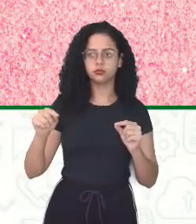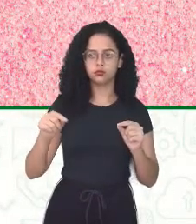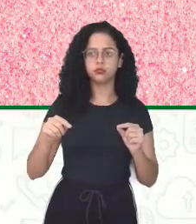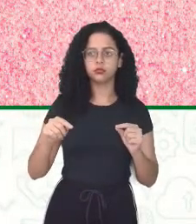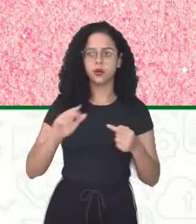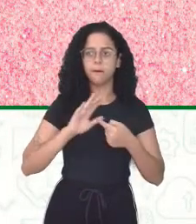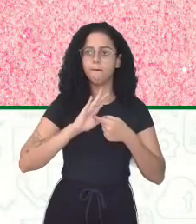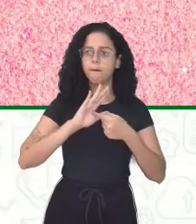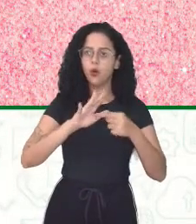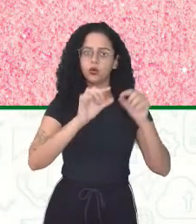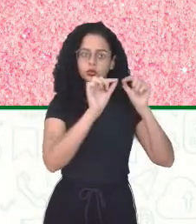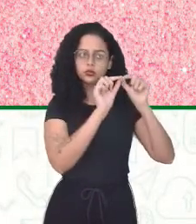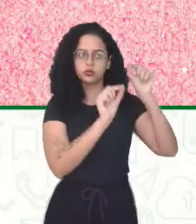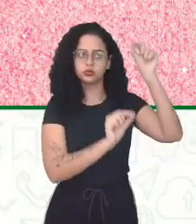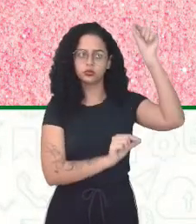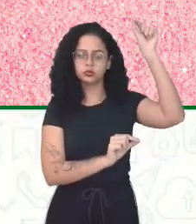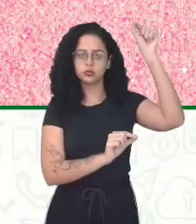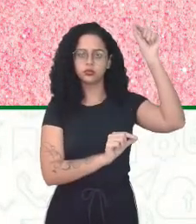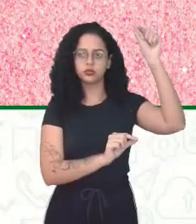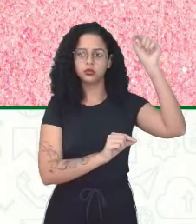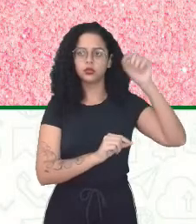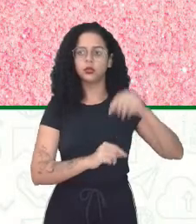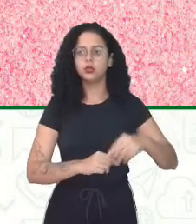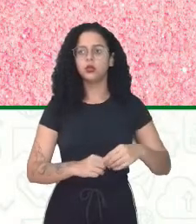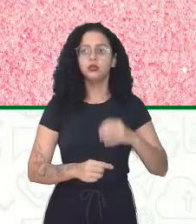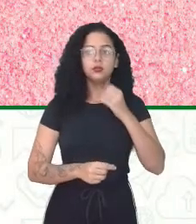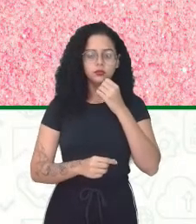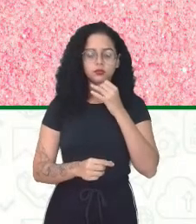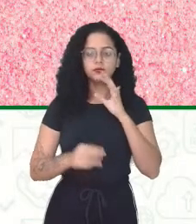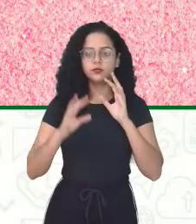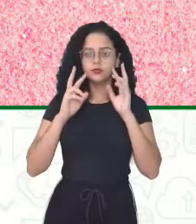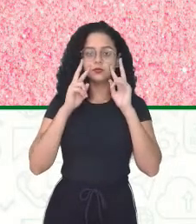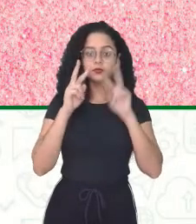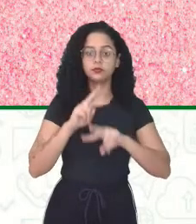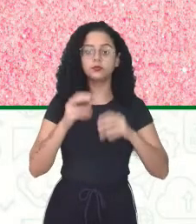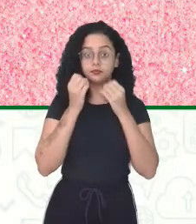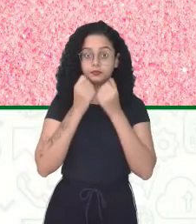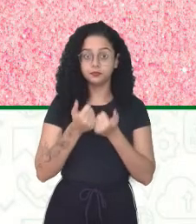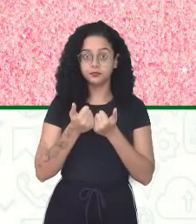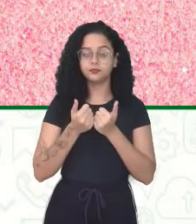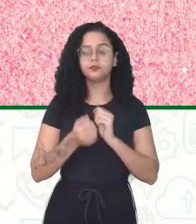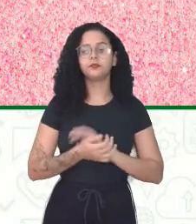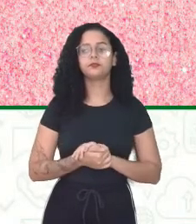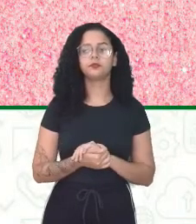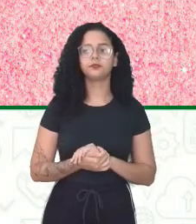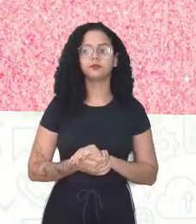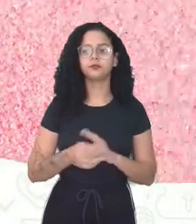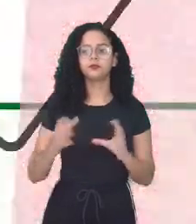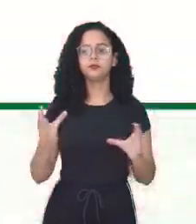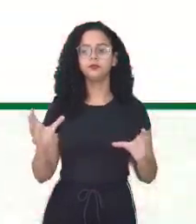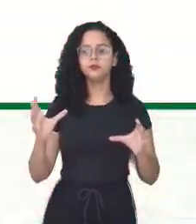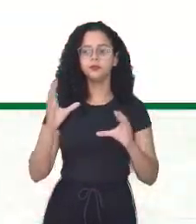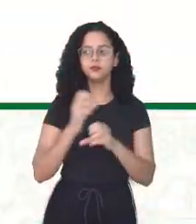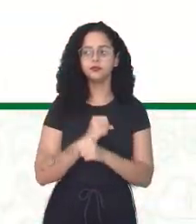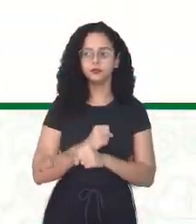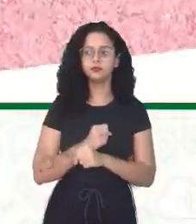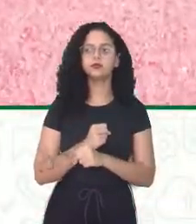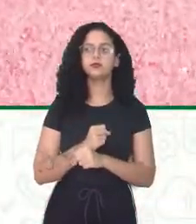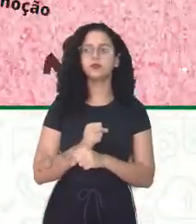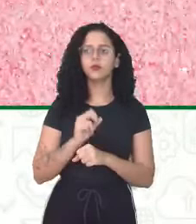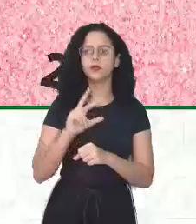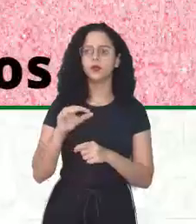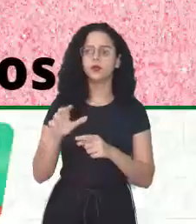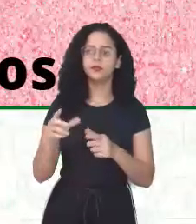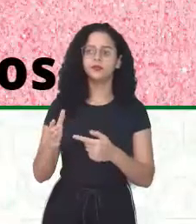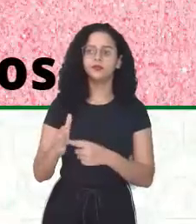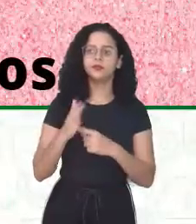bem, como se diz, apresentáveis. Então, vamos lá. Esse total, pessoal, vai me